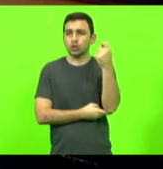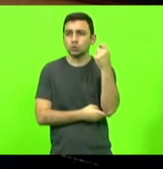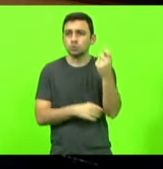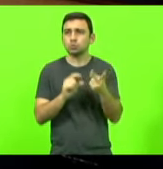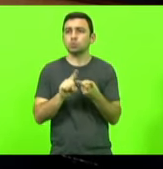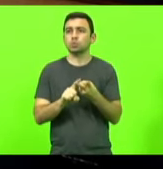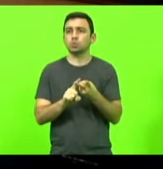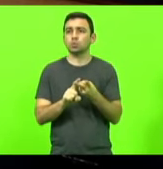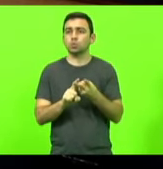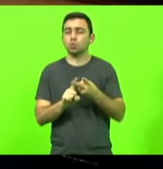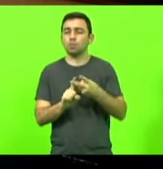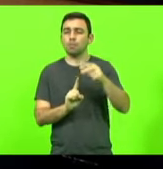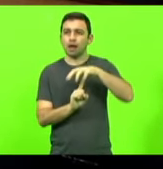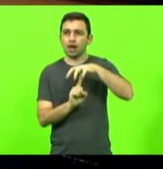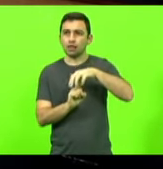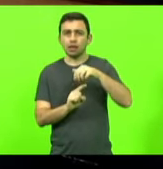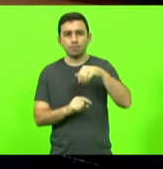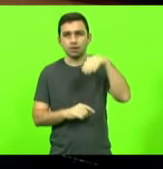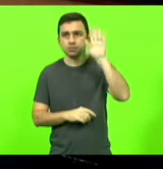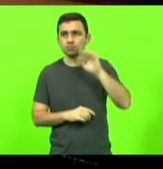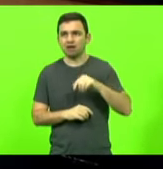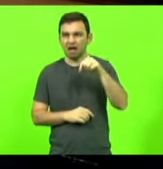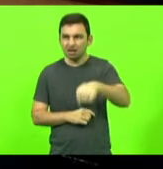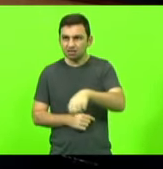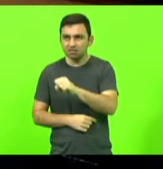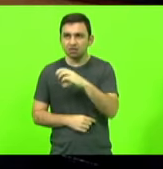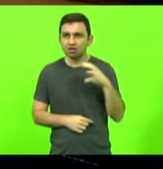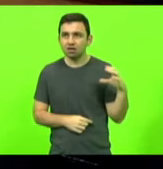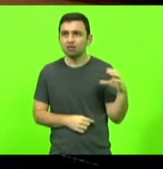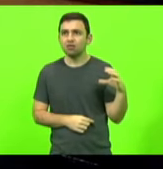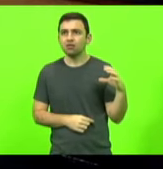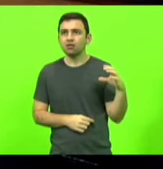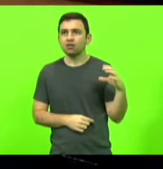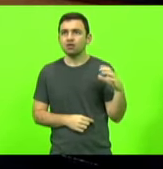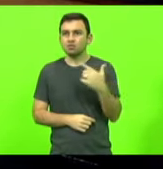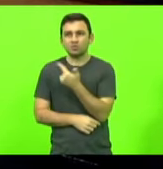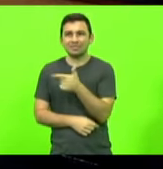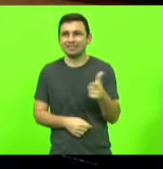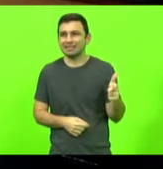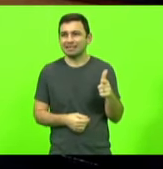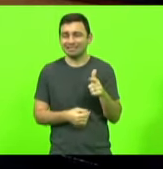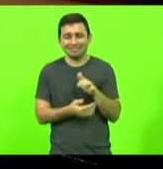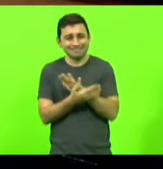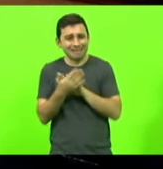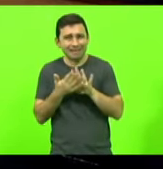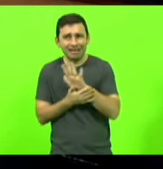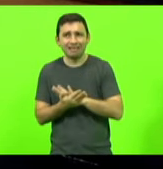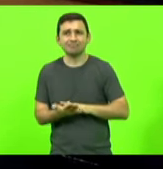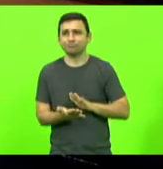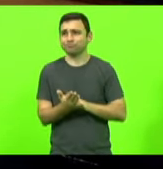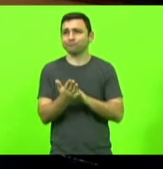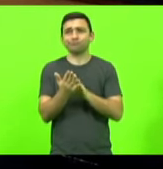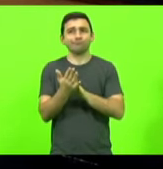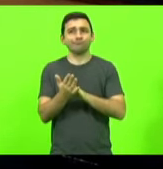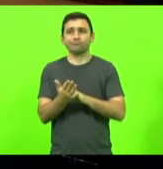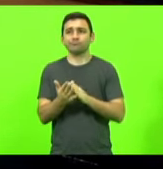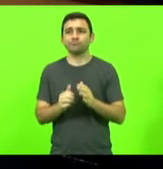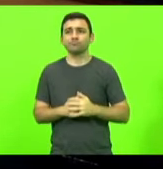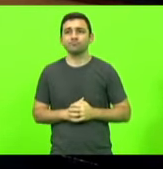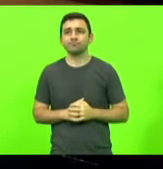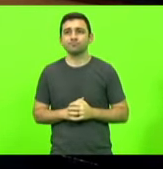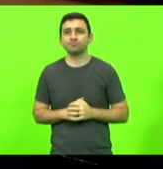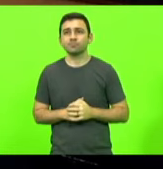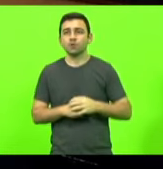e do Paraná para cima. Para Santa Catarina, a gente não tem nada que elogiar o ministro Tarcísio. Contorno